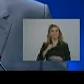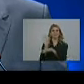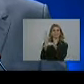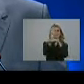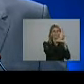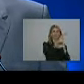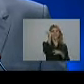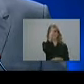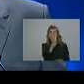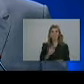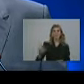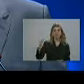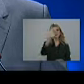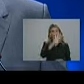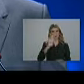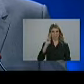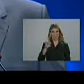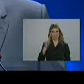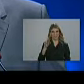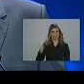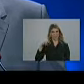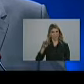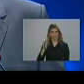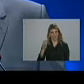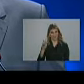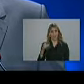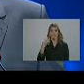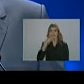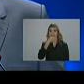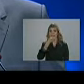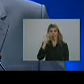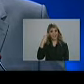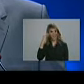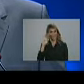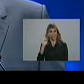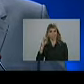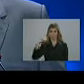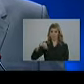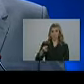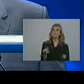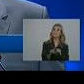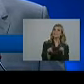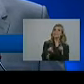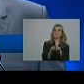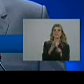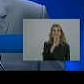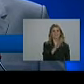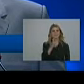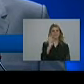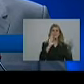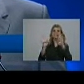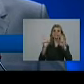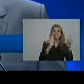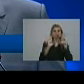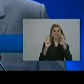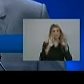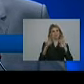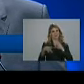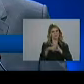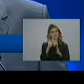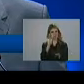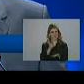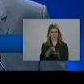em rede nacional pelo Band News TV, pela rádio Band News Fluminense FM, pelo nosso site e pelo Facebook, na página